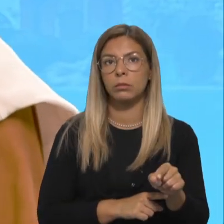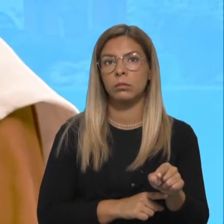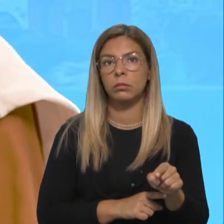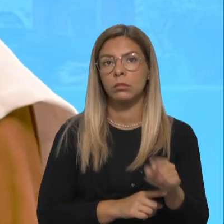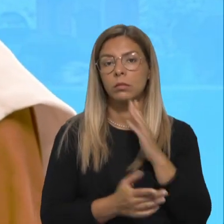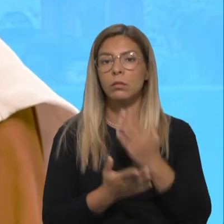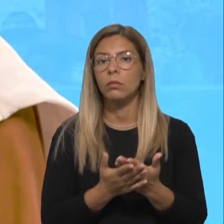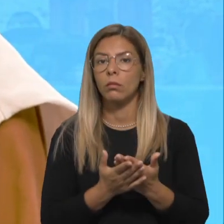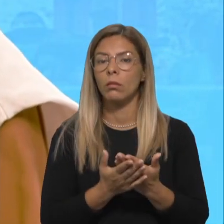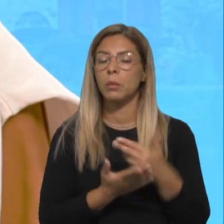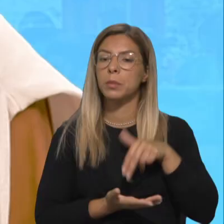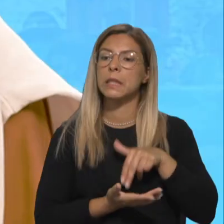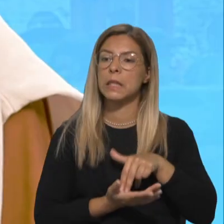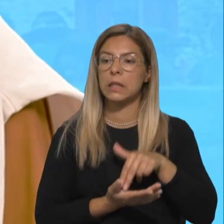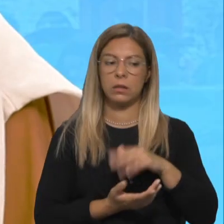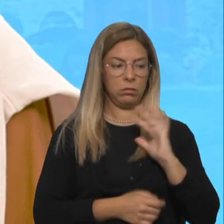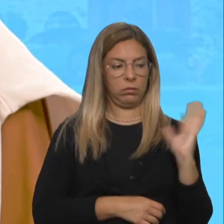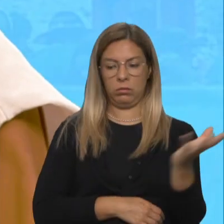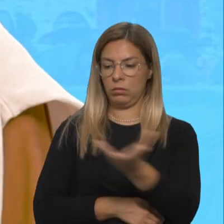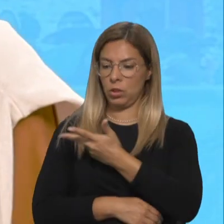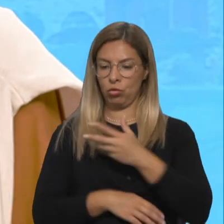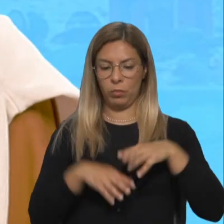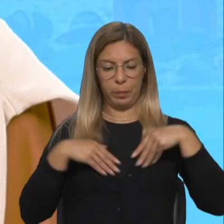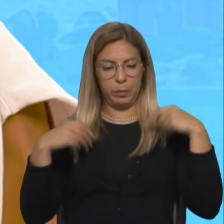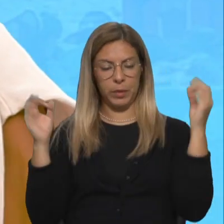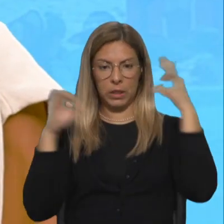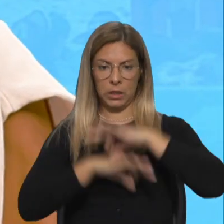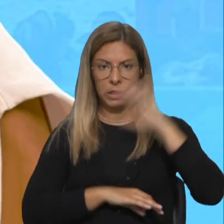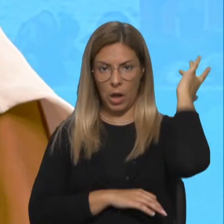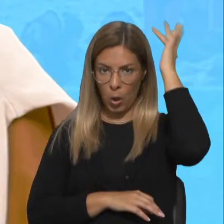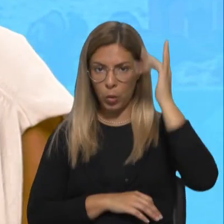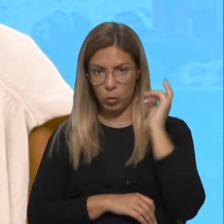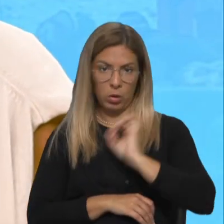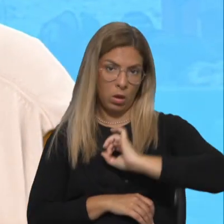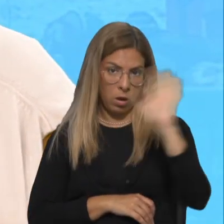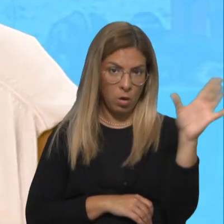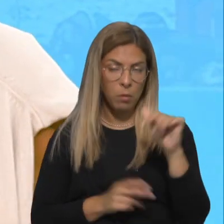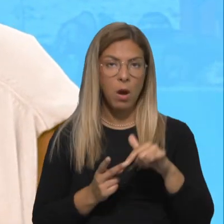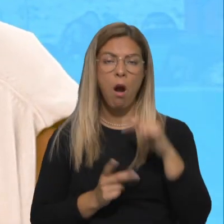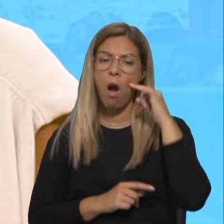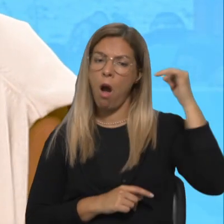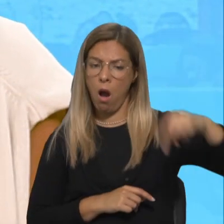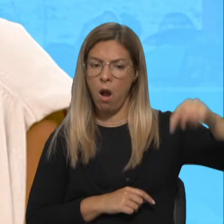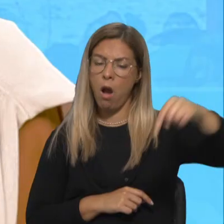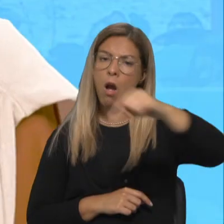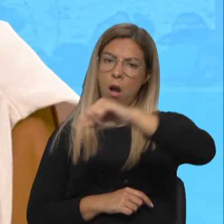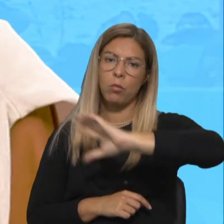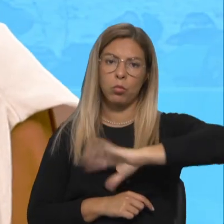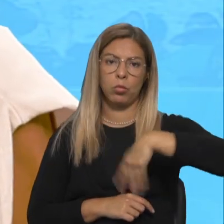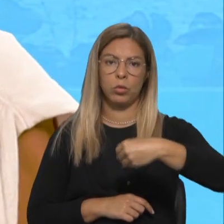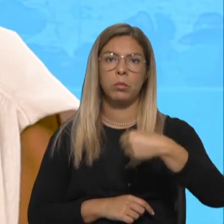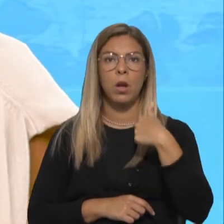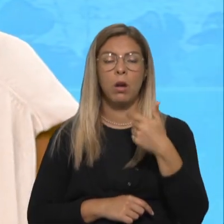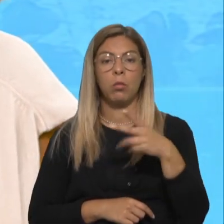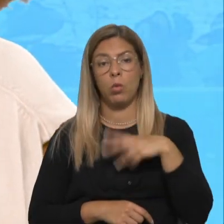presença de Jesus ressuscitado entre nós e do seu Espírito Santo, claro, porque existem espalhados por todo o mundo, por exemplo, aqui em Portugal há